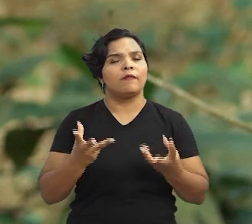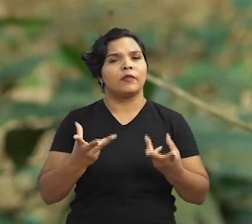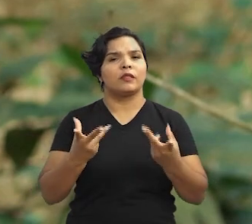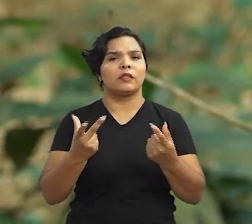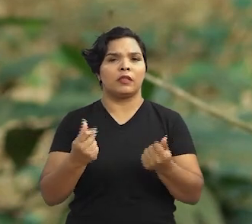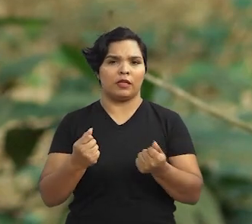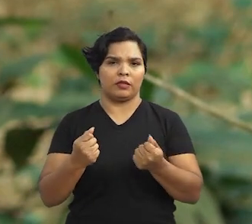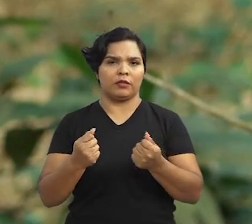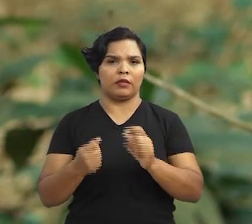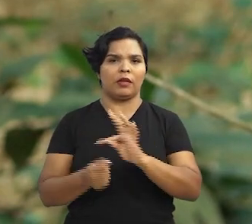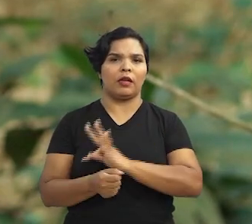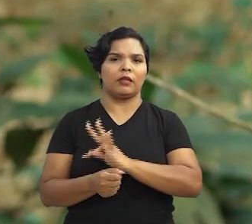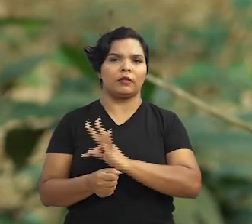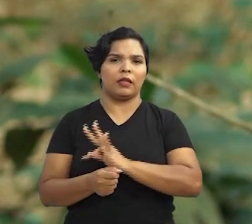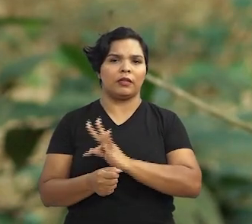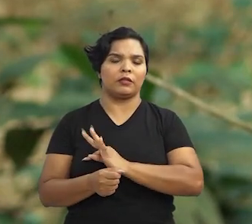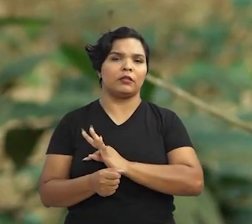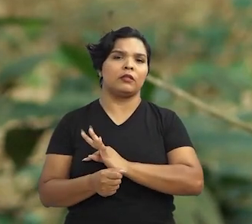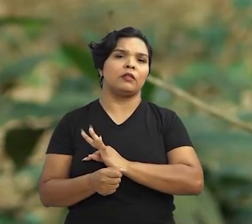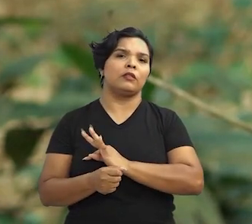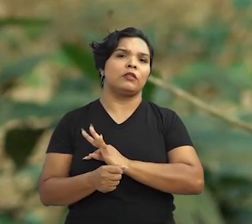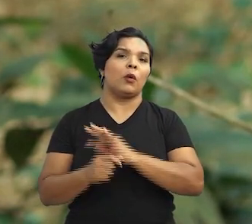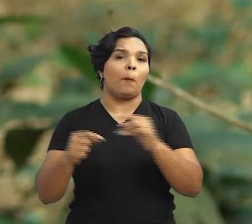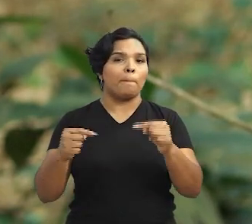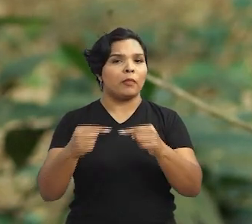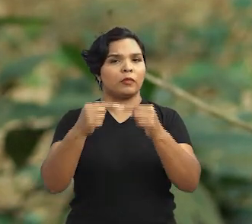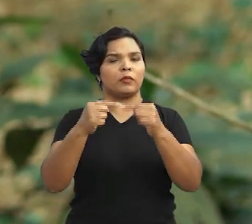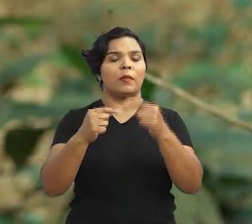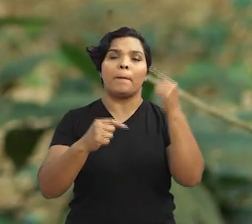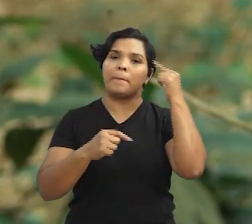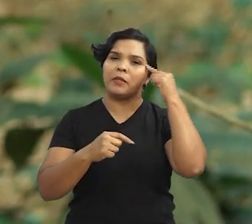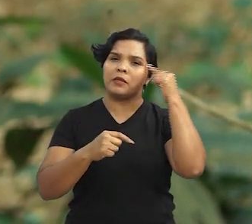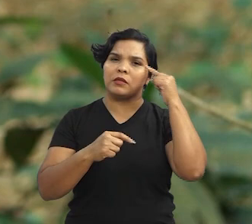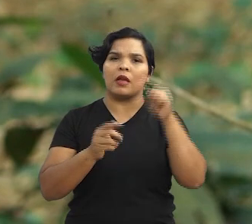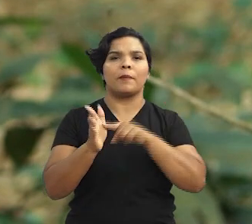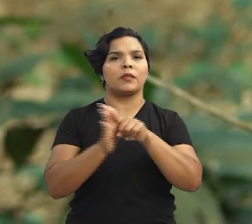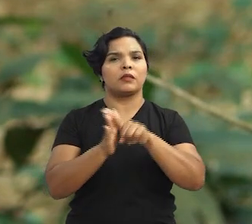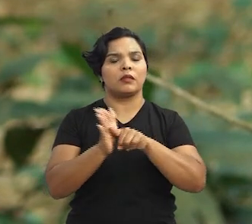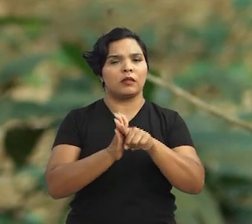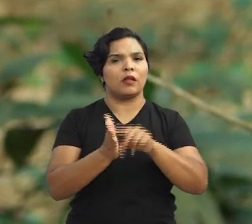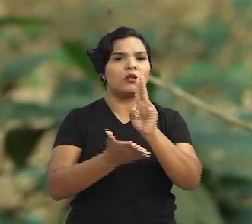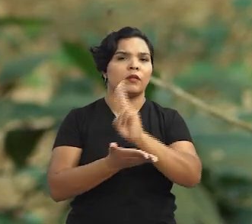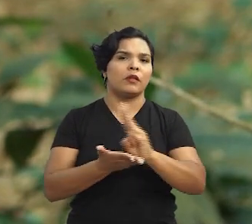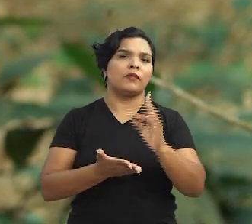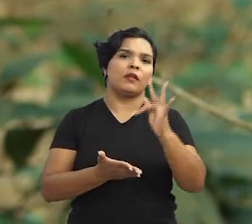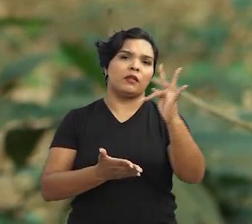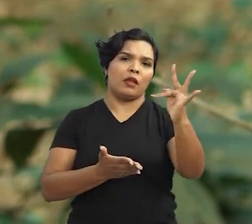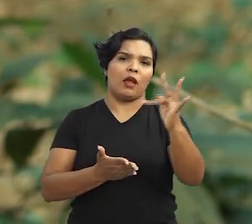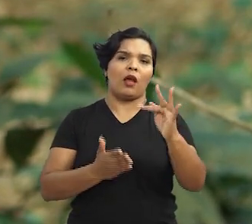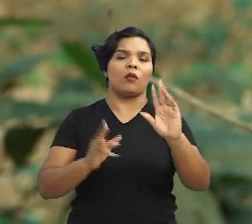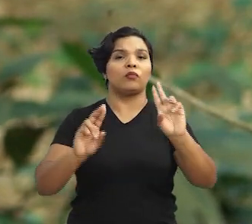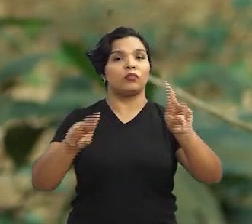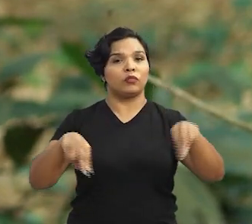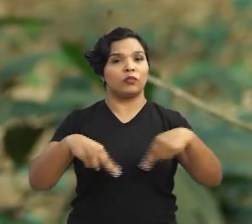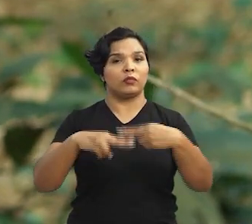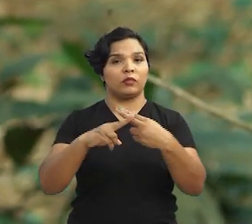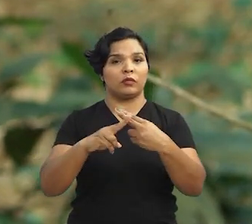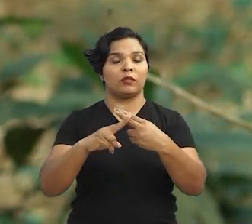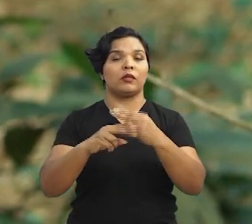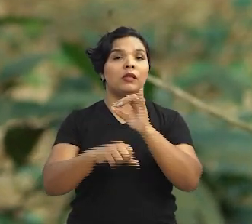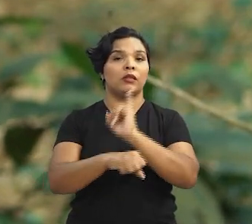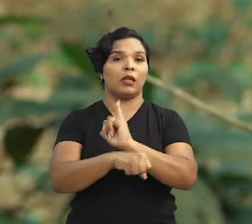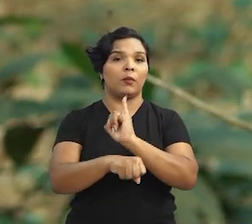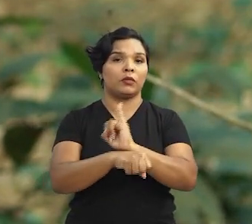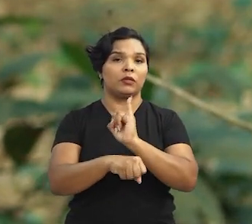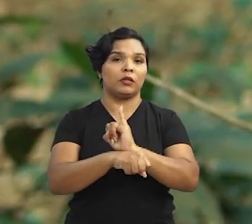compostos são muito eficientes por meio da técnica de cromatografia de afinidade. Pensando nisso, pesquisadores da Universidade Estadual do Sudoeste